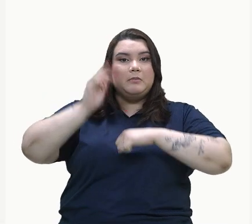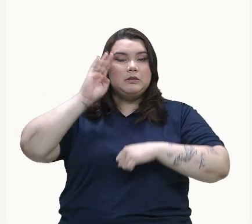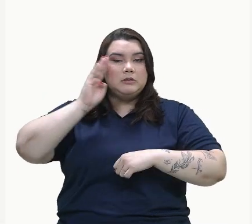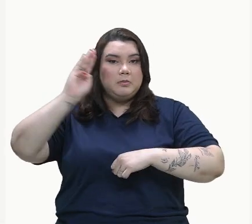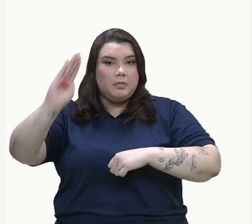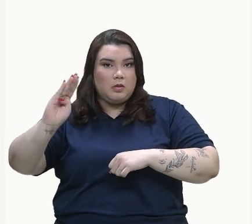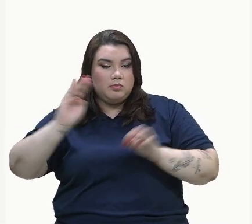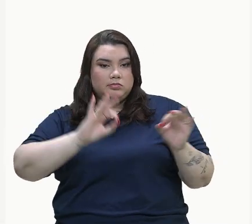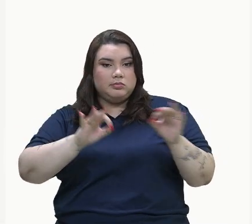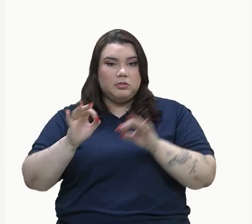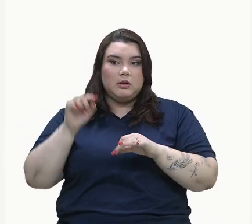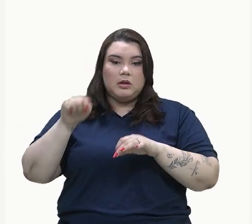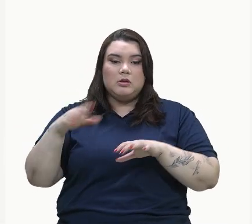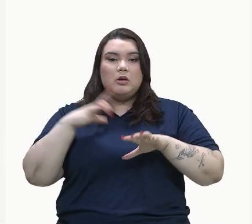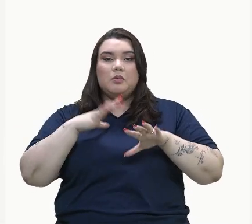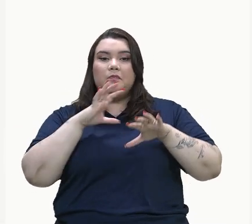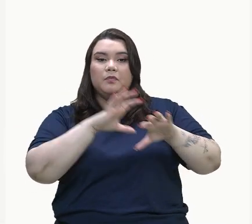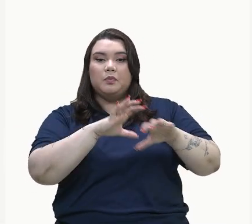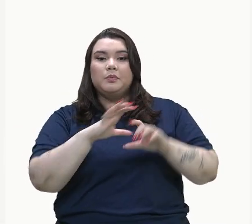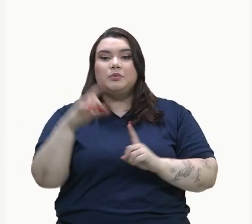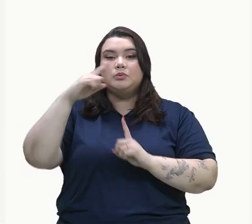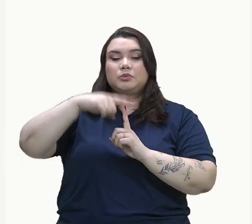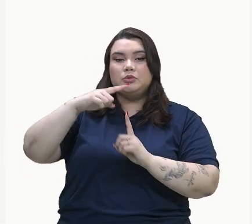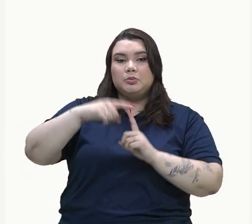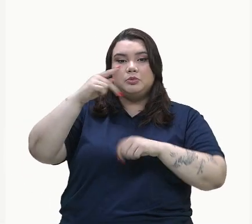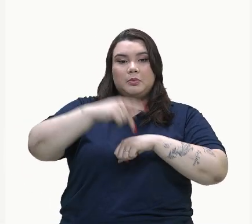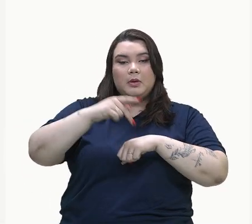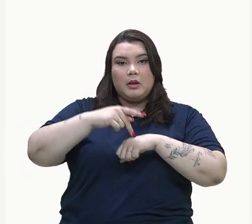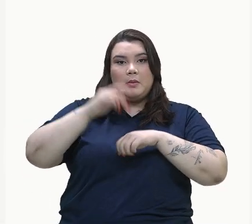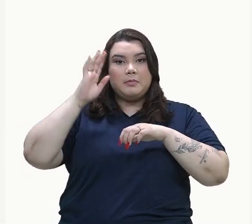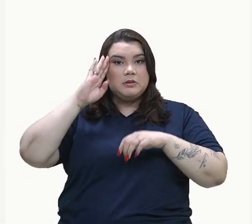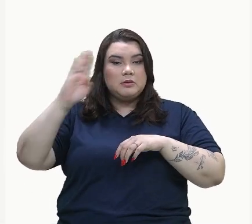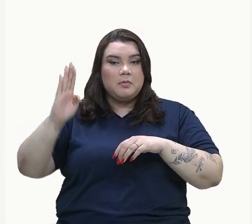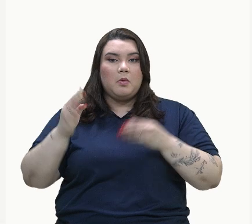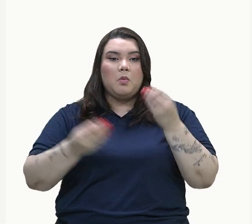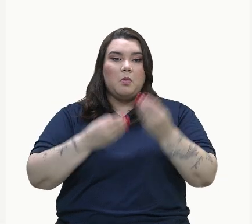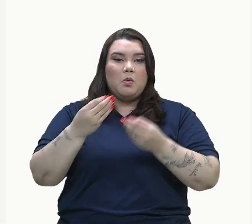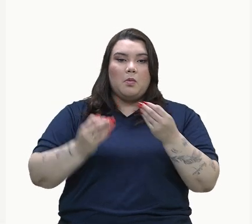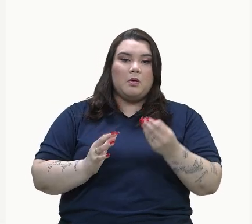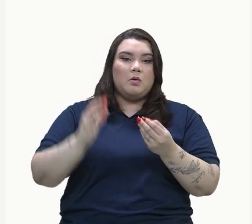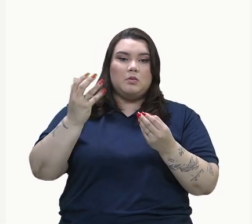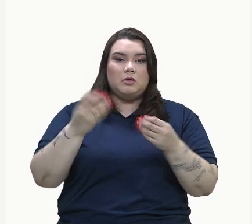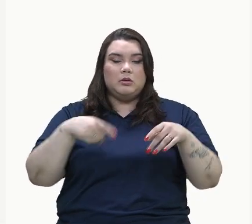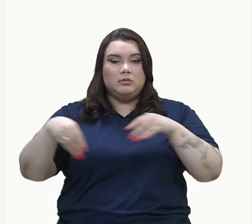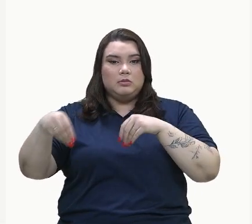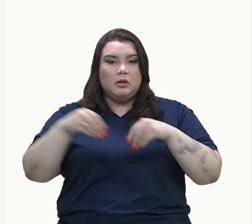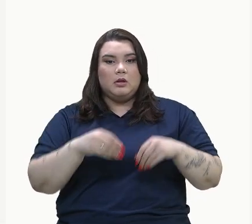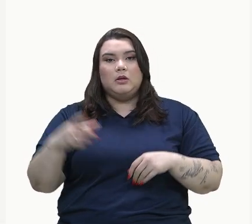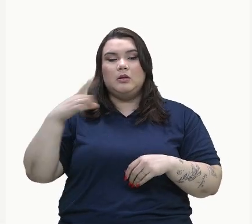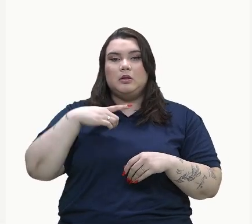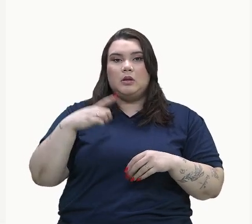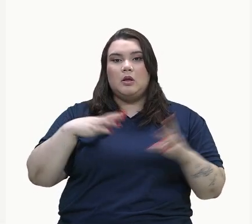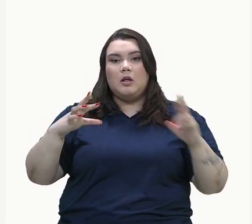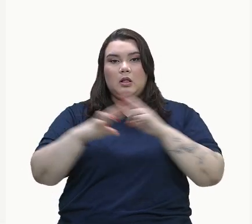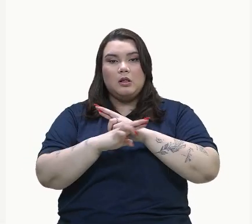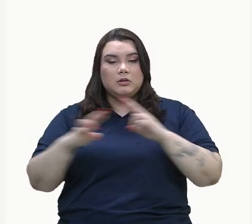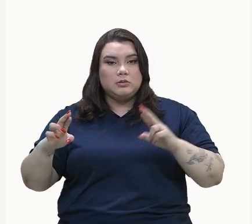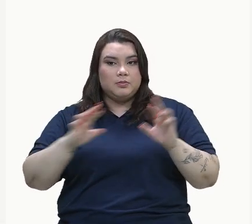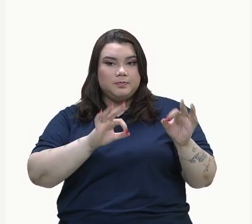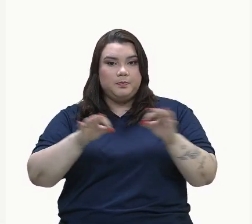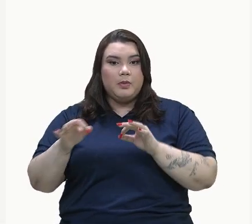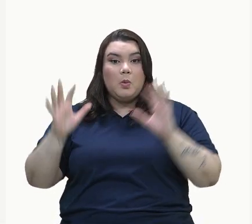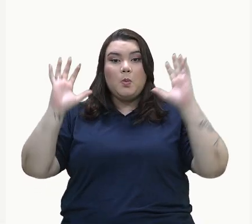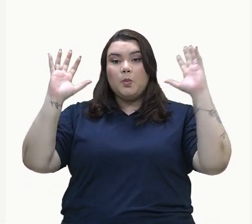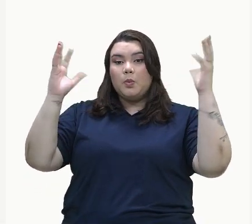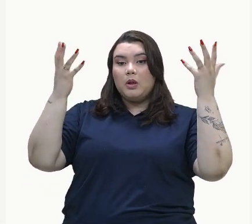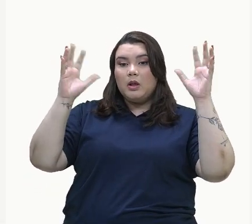Isso influencia no tipo de solo que a gente vai ter. Então, basicamente, a depender do tipo de rocha, a gente tem ali um tipo de solo. O clima